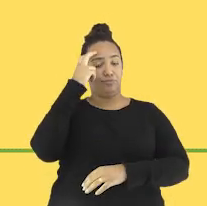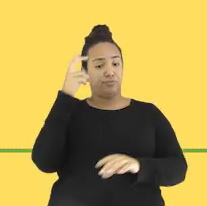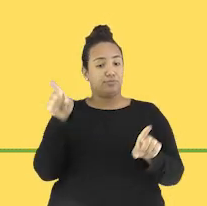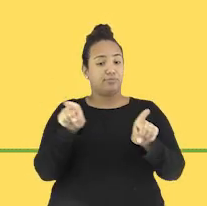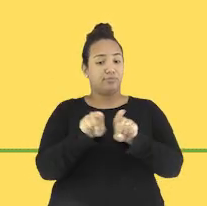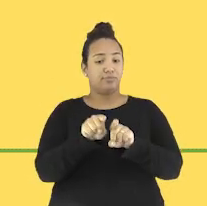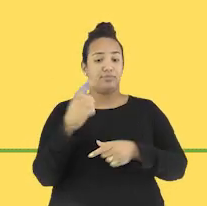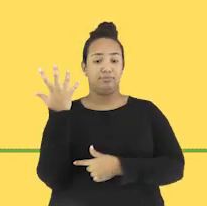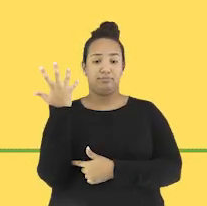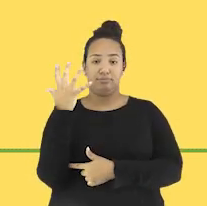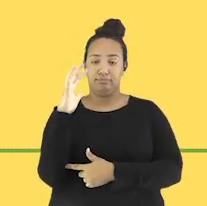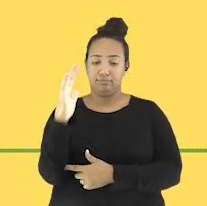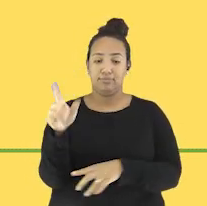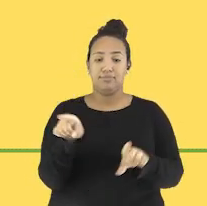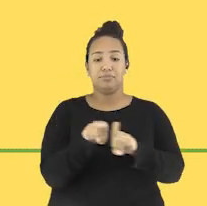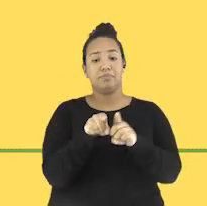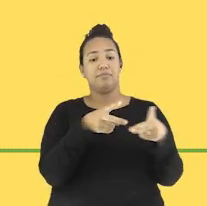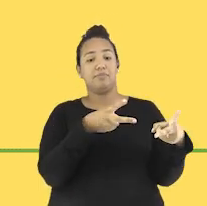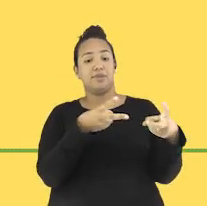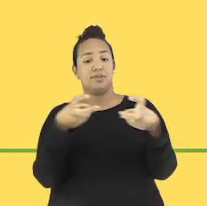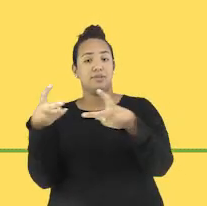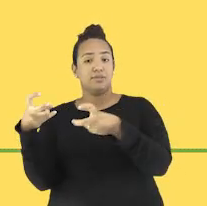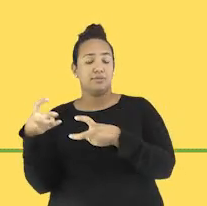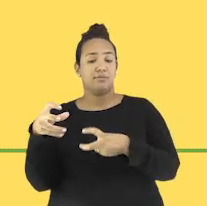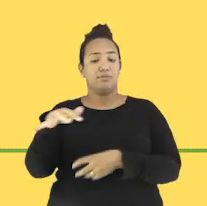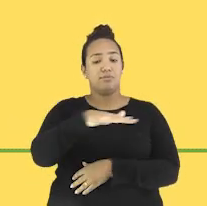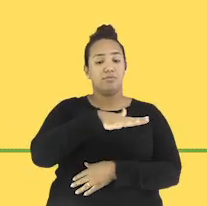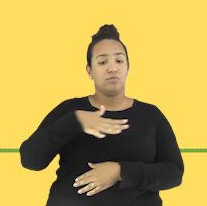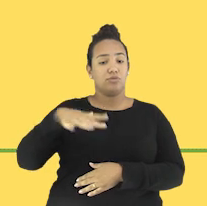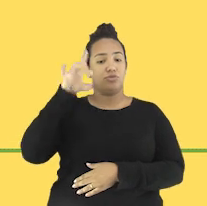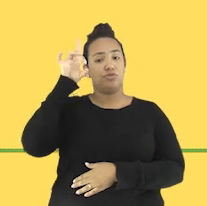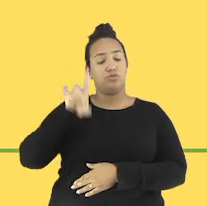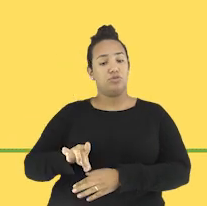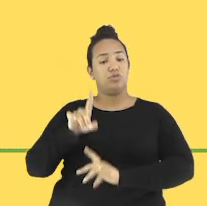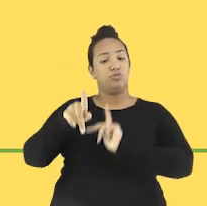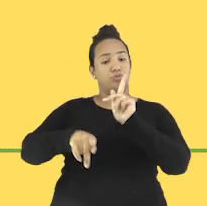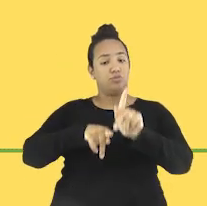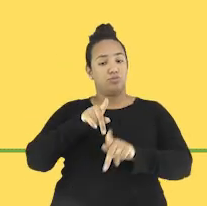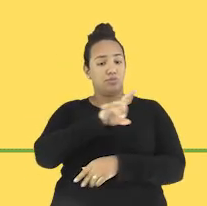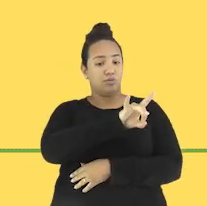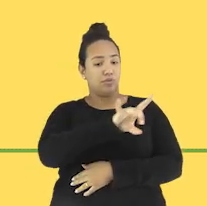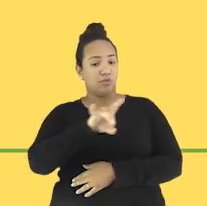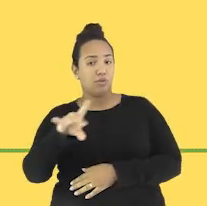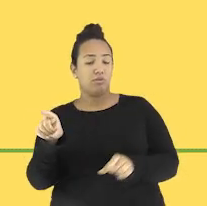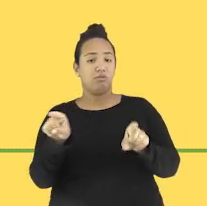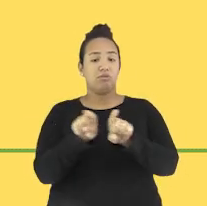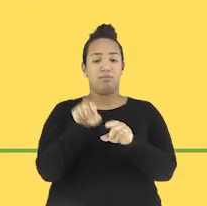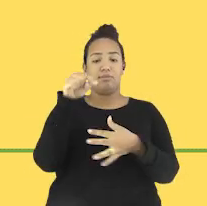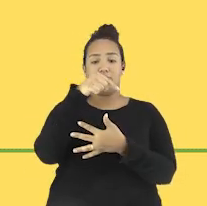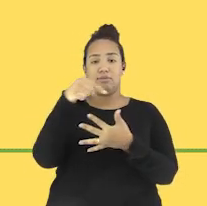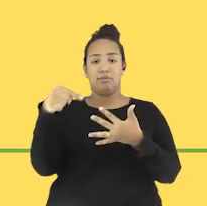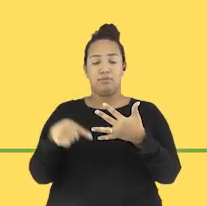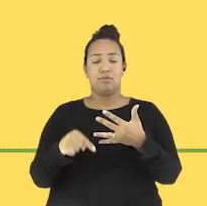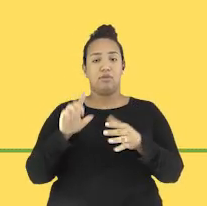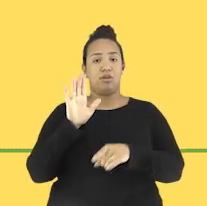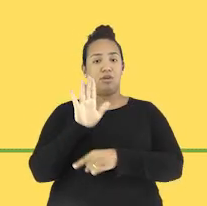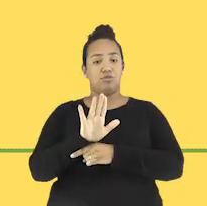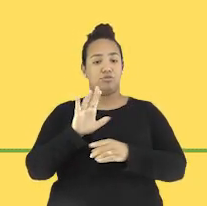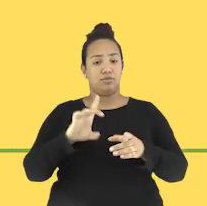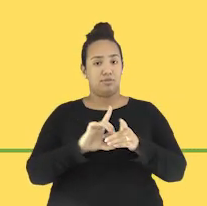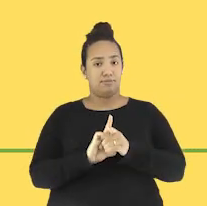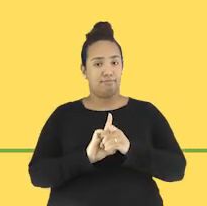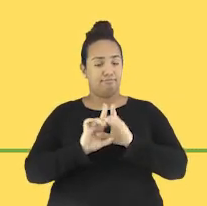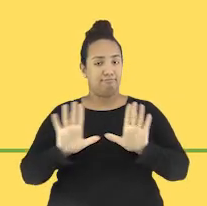sociodiversidade e reconhecendo tais patrimônios como direitos dos povos e indivíduos e elementos de fortalecimento da